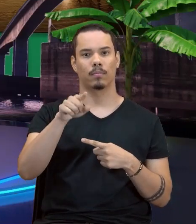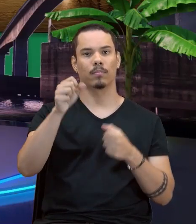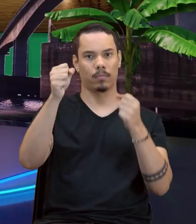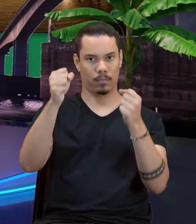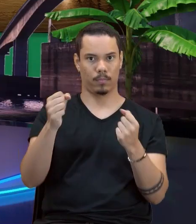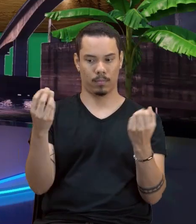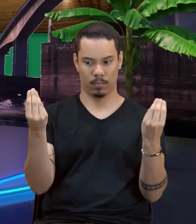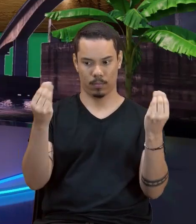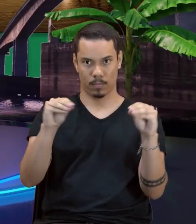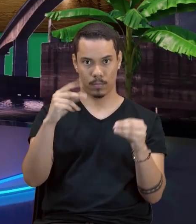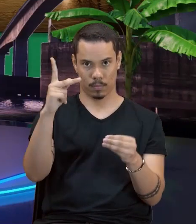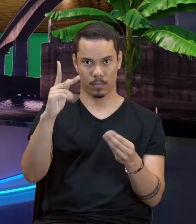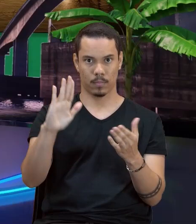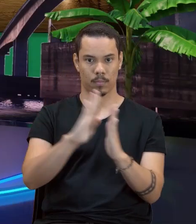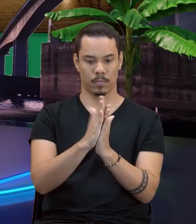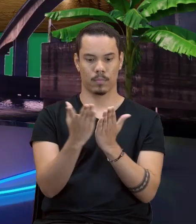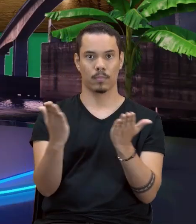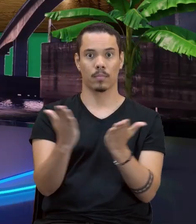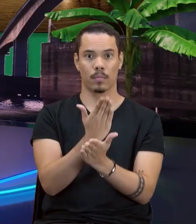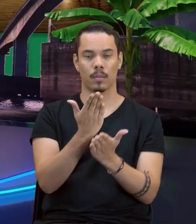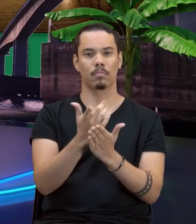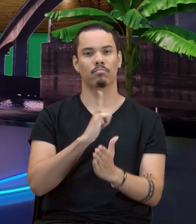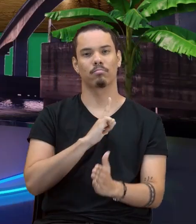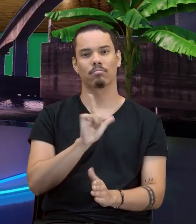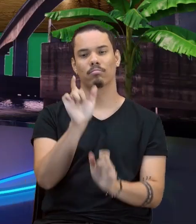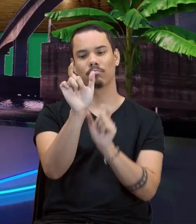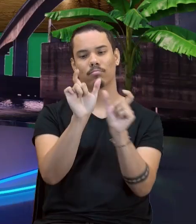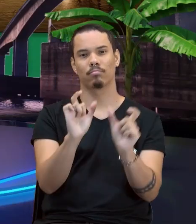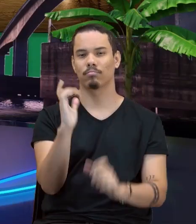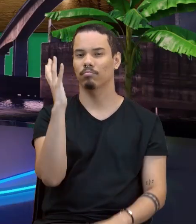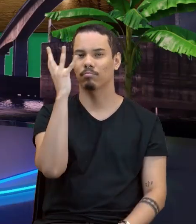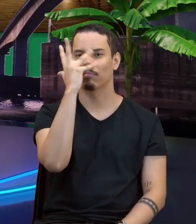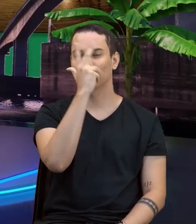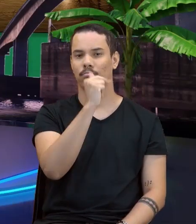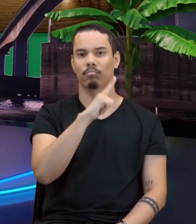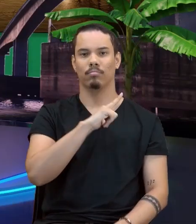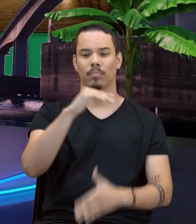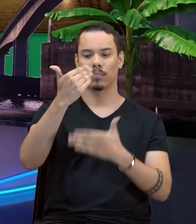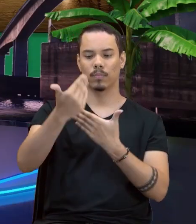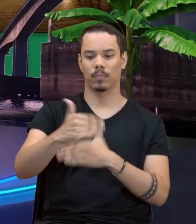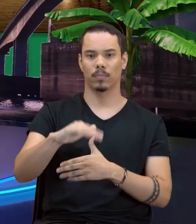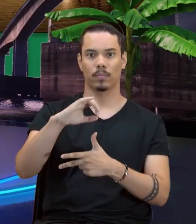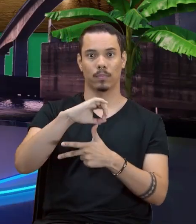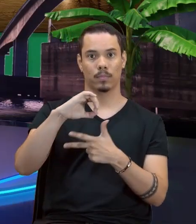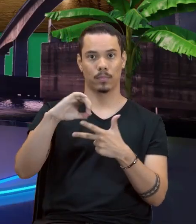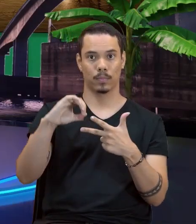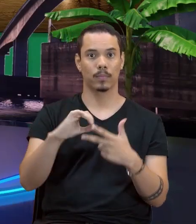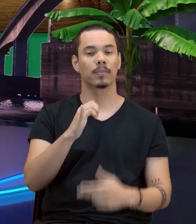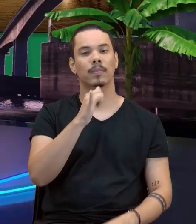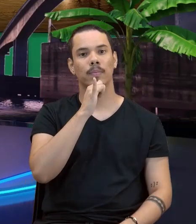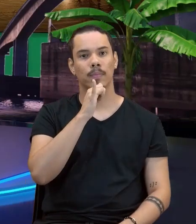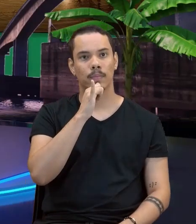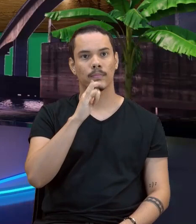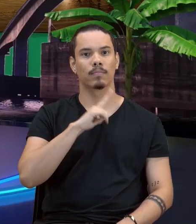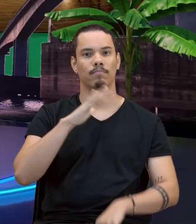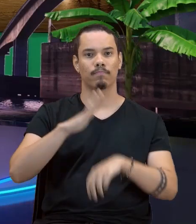seu caderno. Tem palavras bonitas, pessoal, que aparecem nas provas, no Enem, tudo. Sim. Por exemplo, essa ação humana pode não